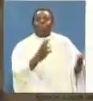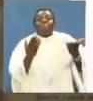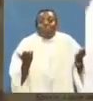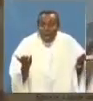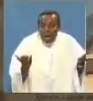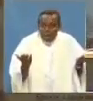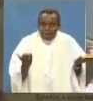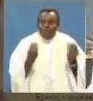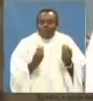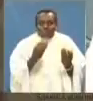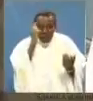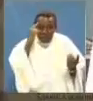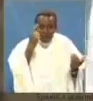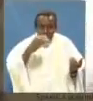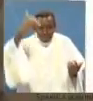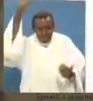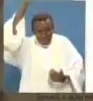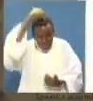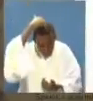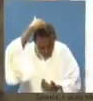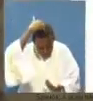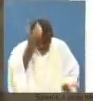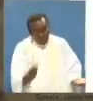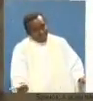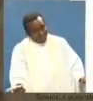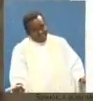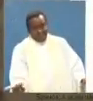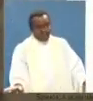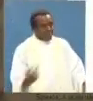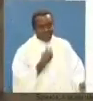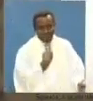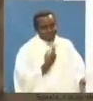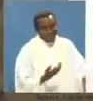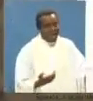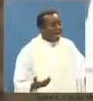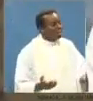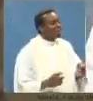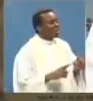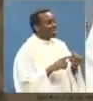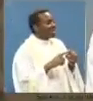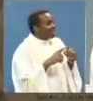as pessoas que me pedem oração: o senhor já pediu para sua mulher rezar pelo senhor? Não.